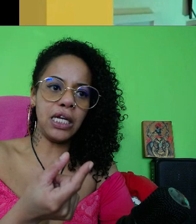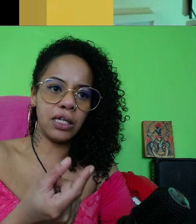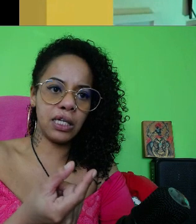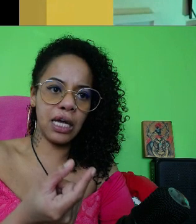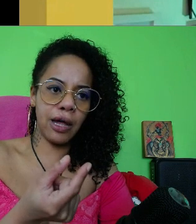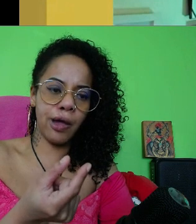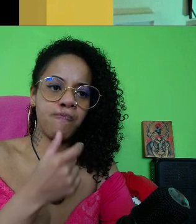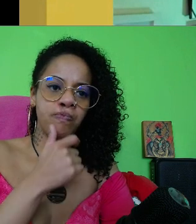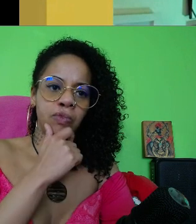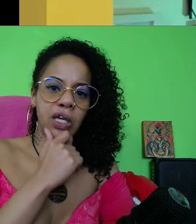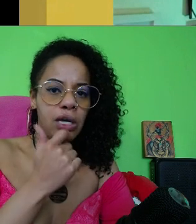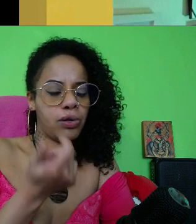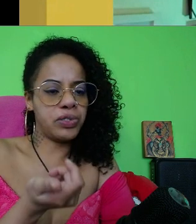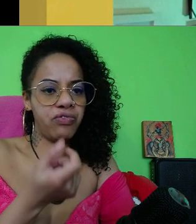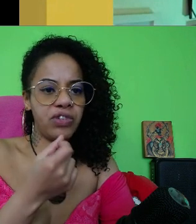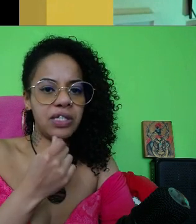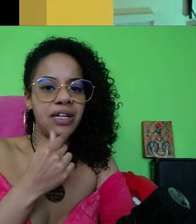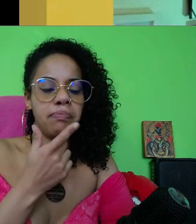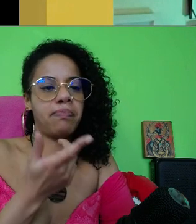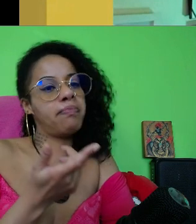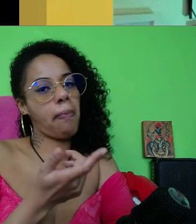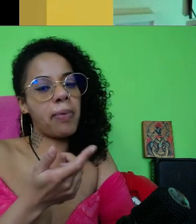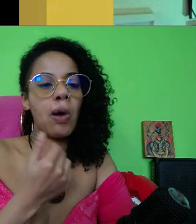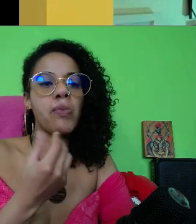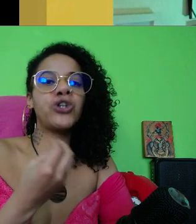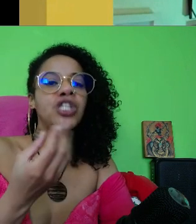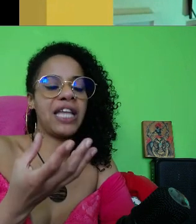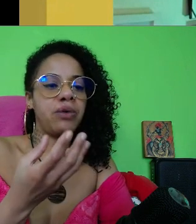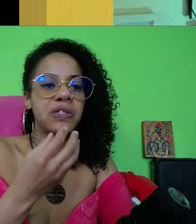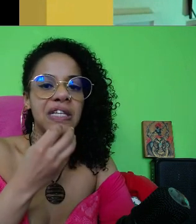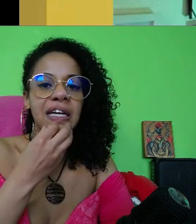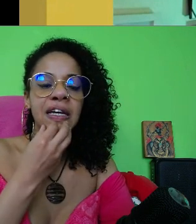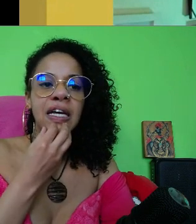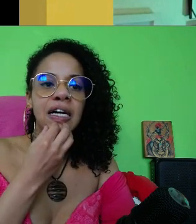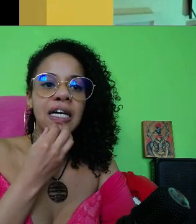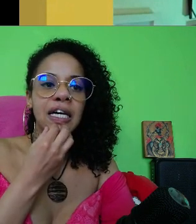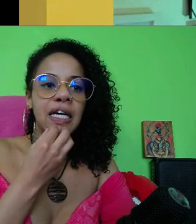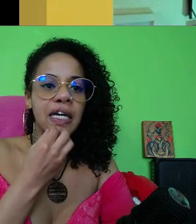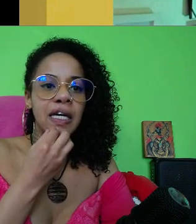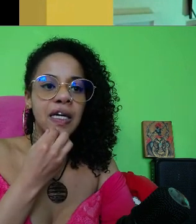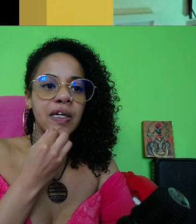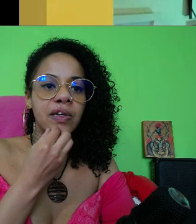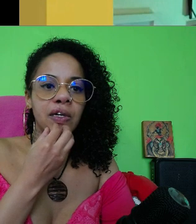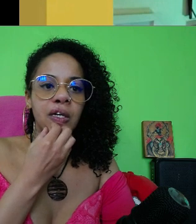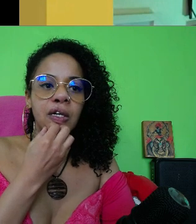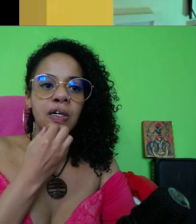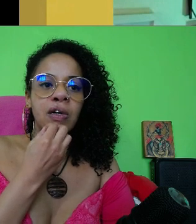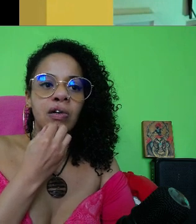uma fala dele né que inclusive assim pelo amor de Deus né é